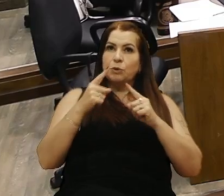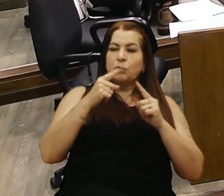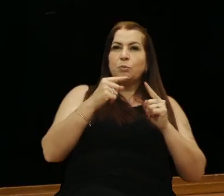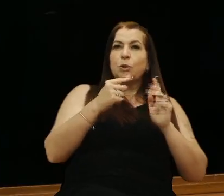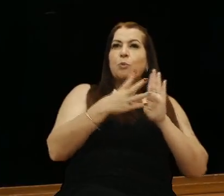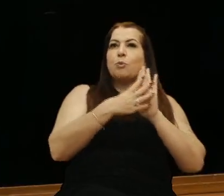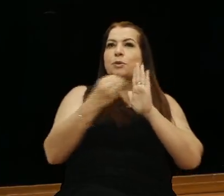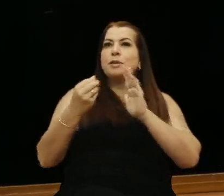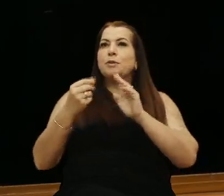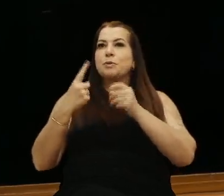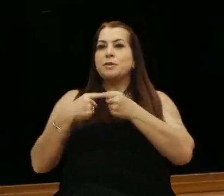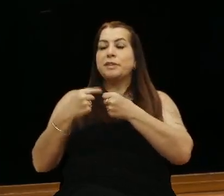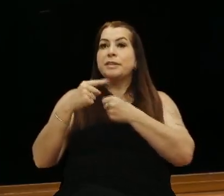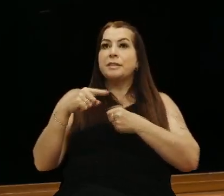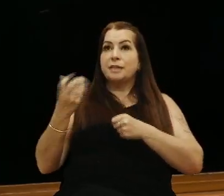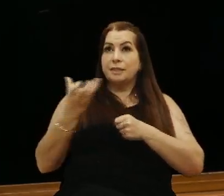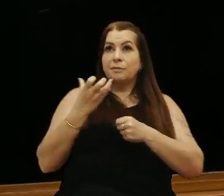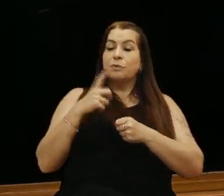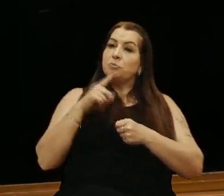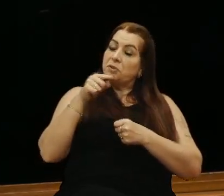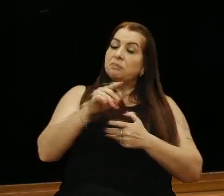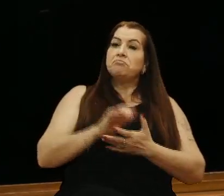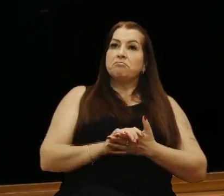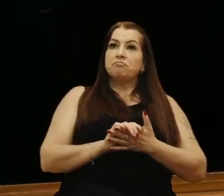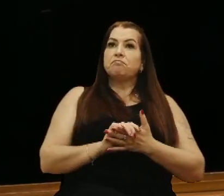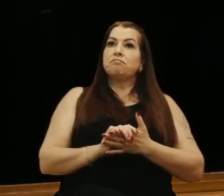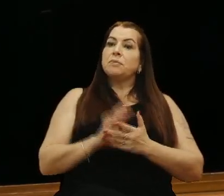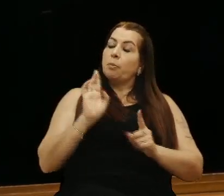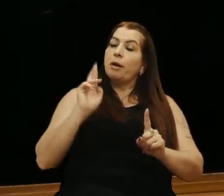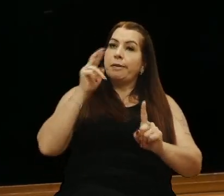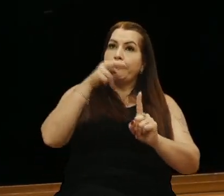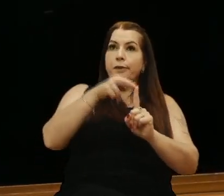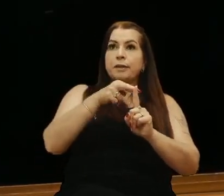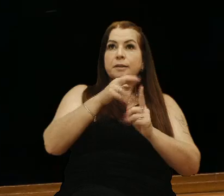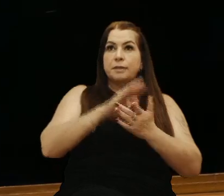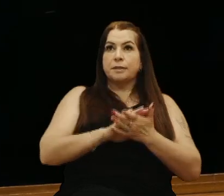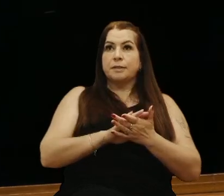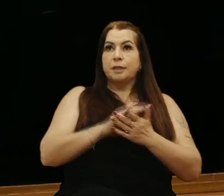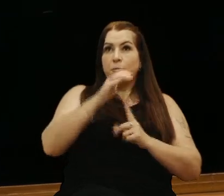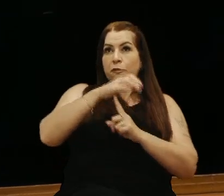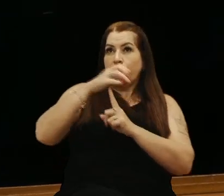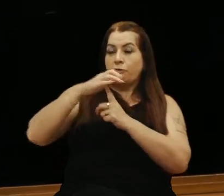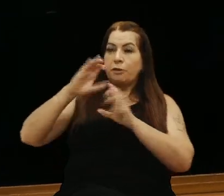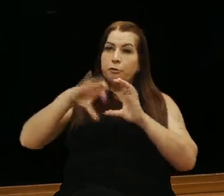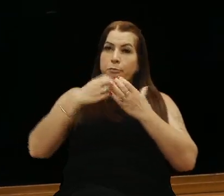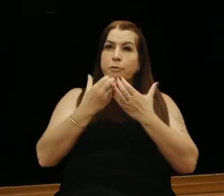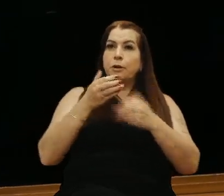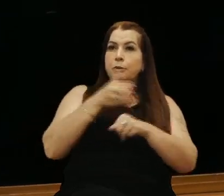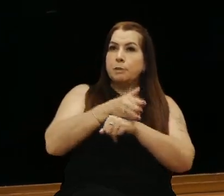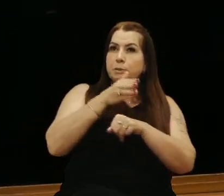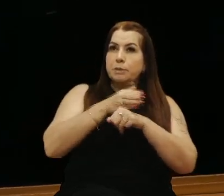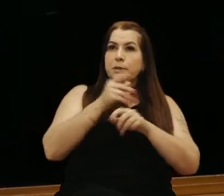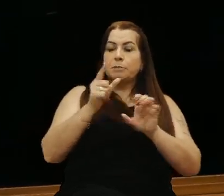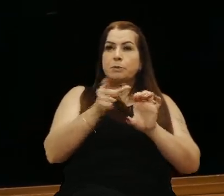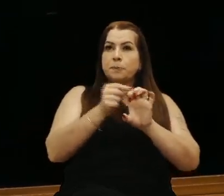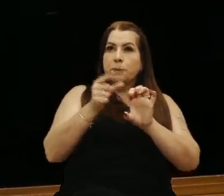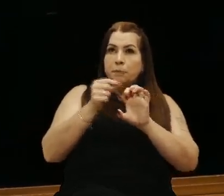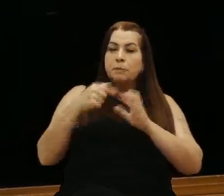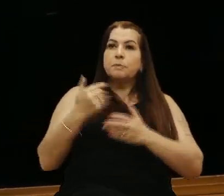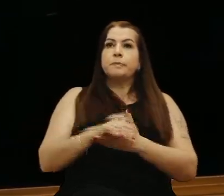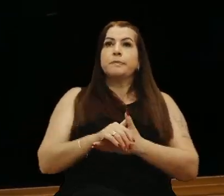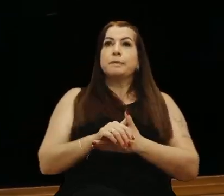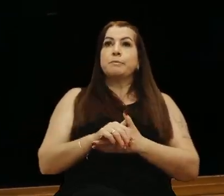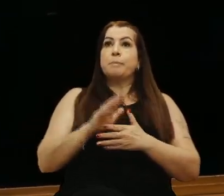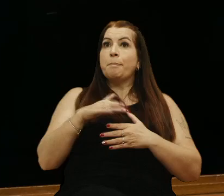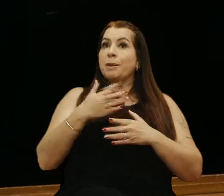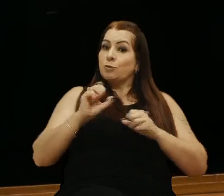que nós queremos. E eu tenho no senhor uma referência quanto a feiras comunitárias, participação, empreendedorismo, porque